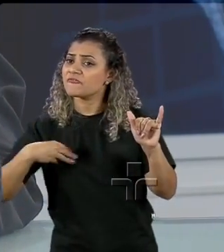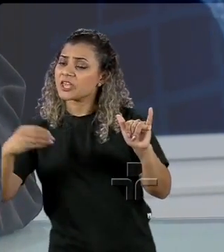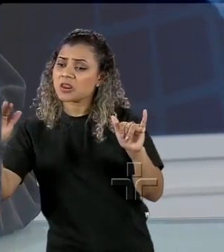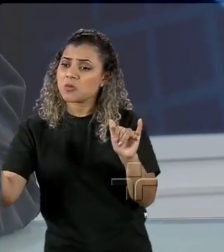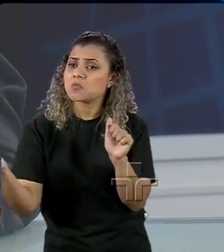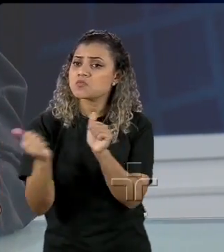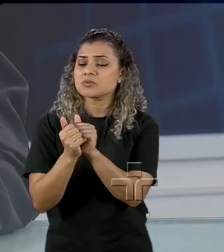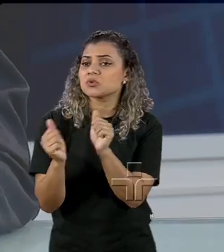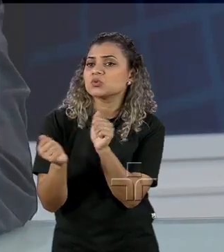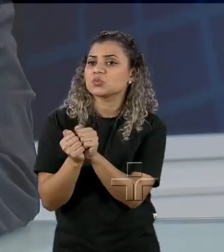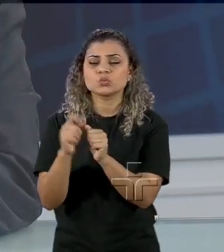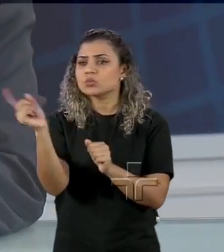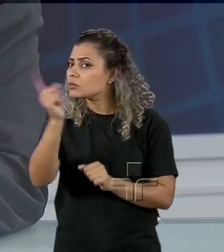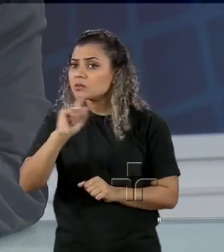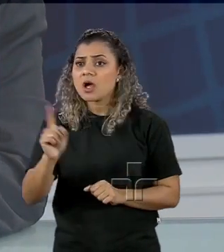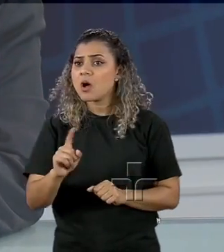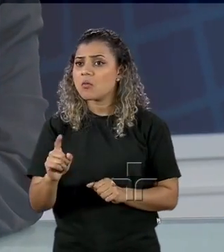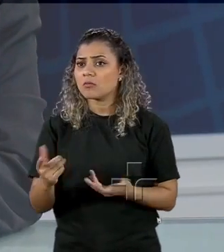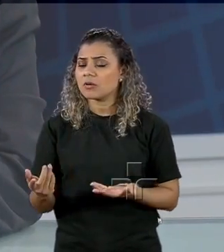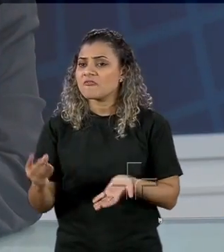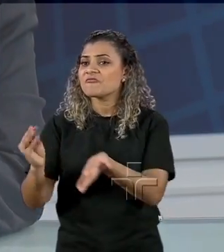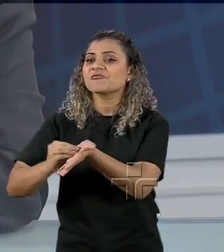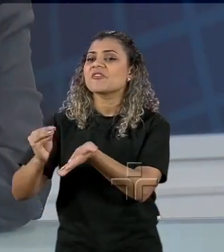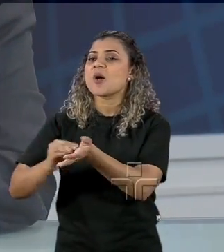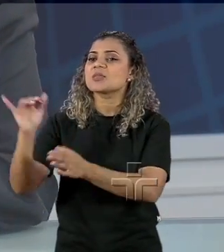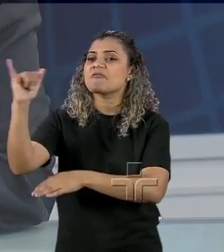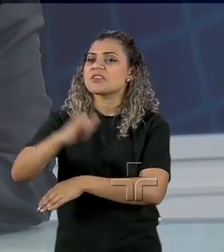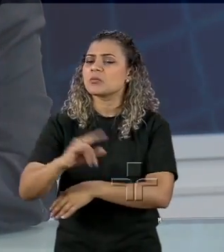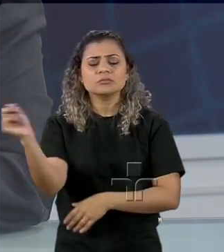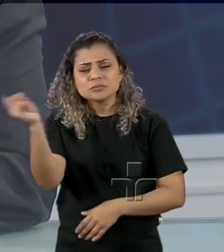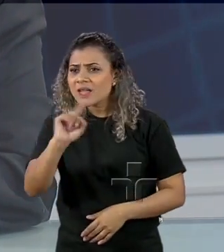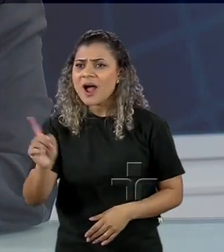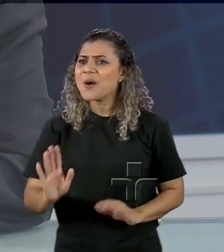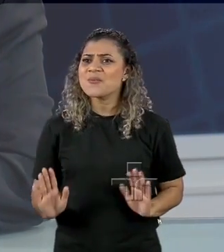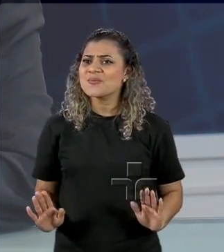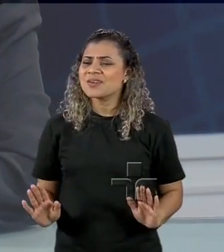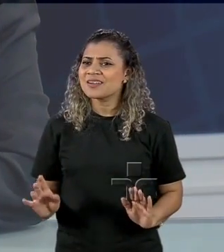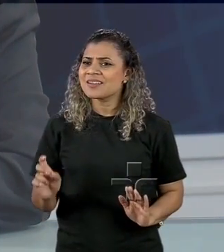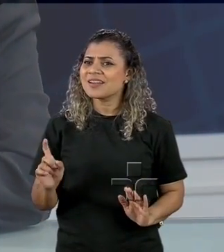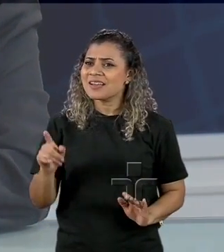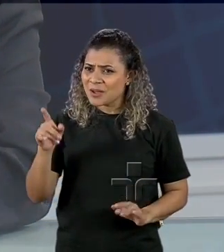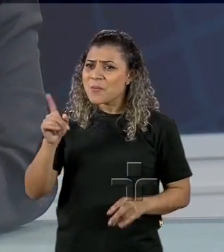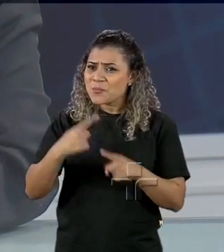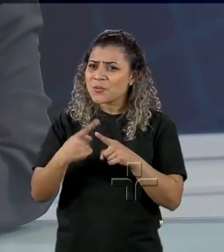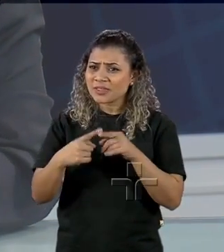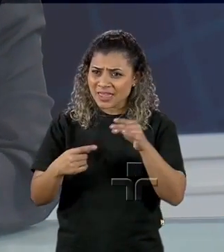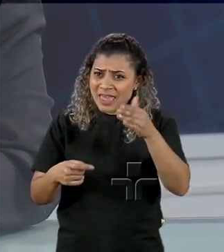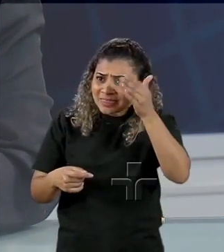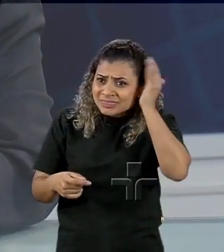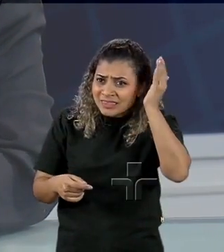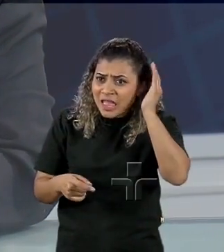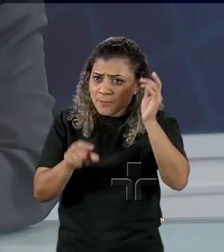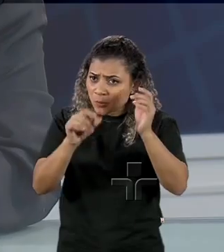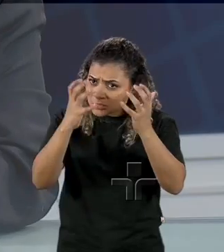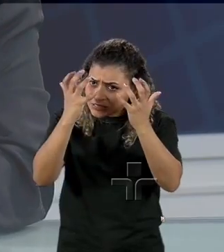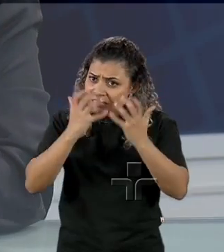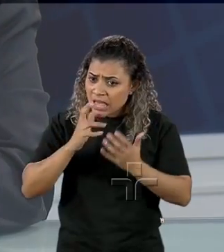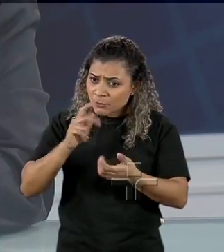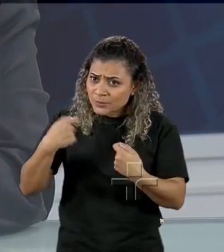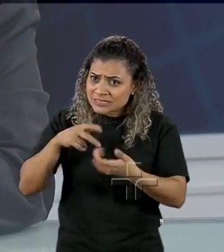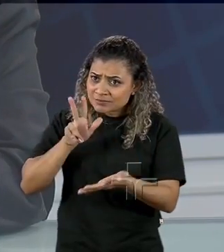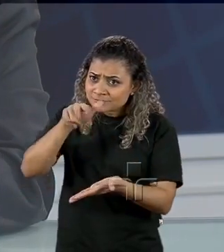aeronave para isso. Por isso, independentemente até da posição, né, do presidente Temer, há uma questão séria.